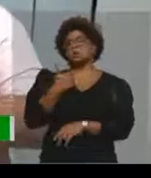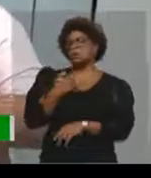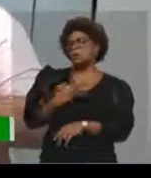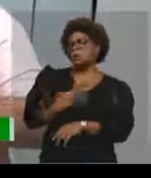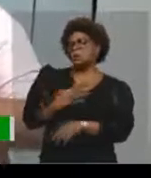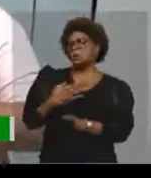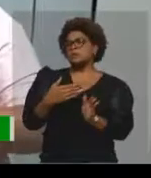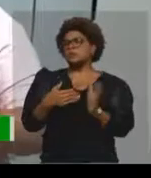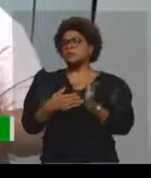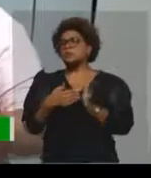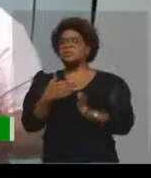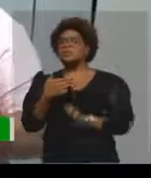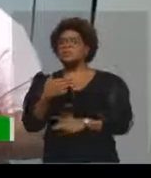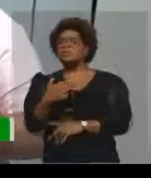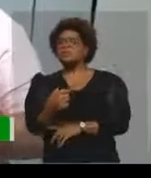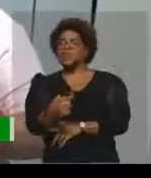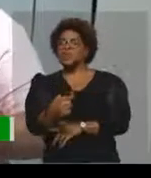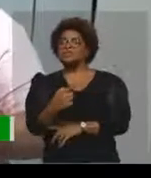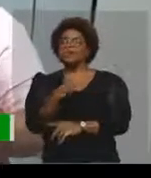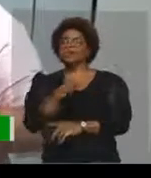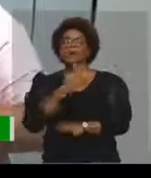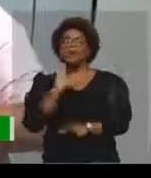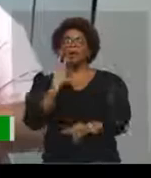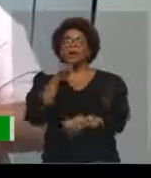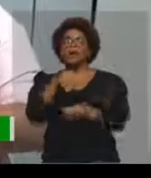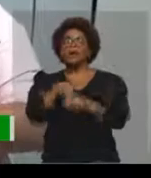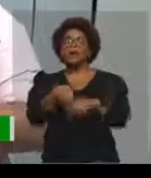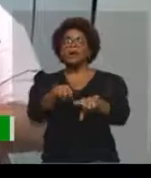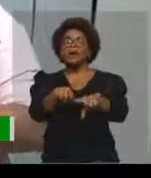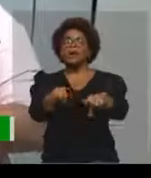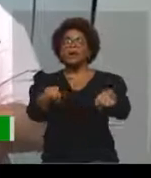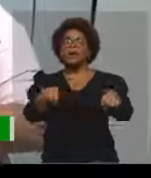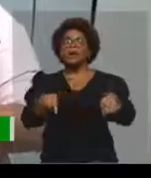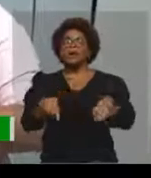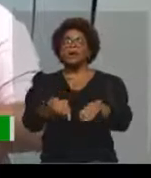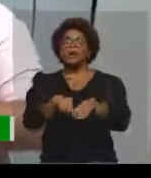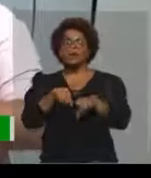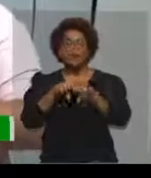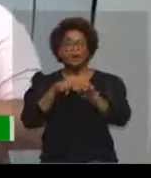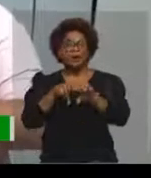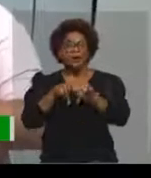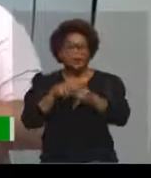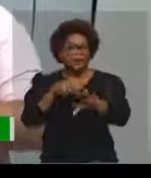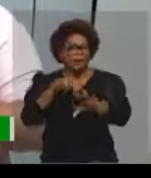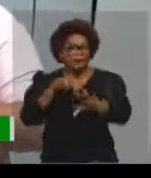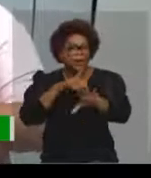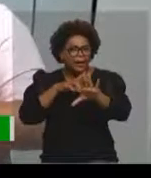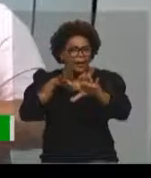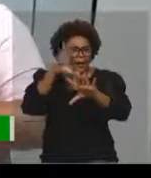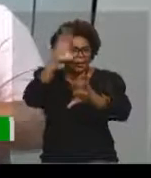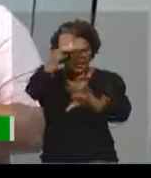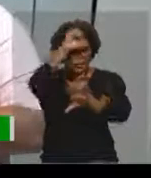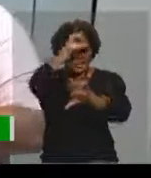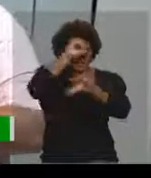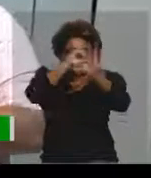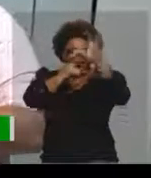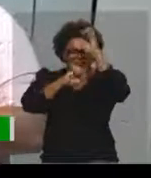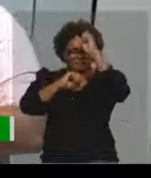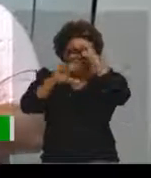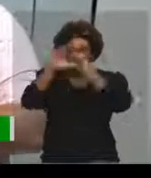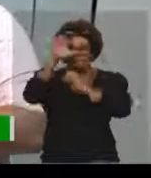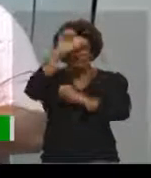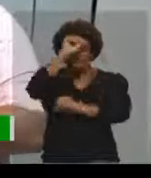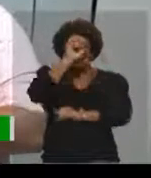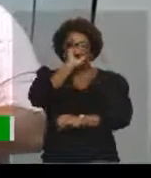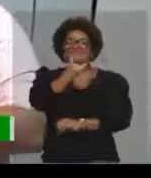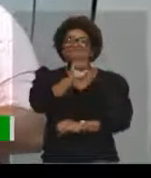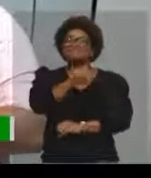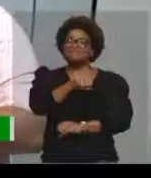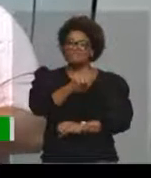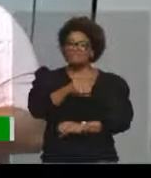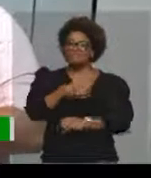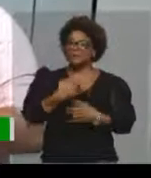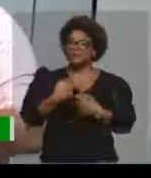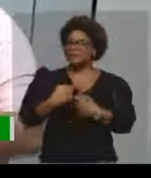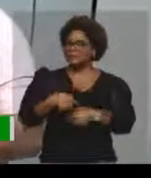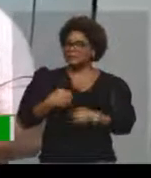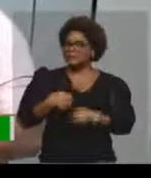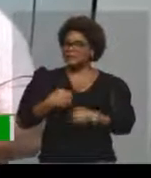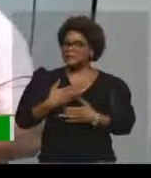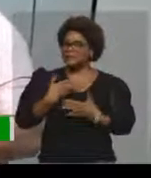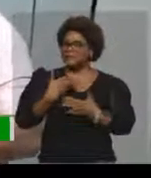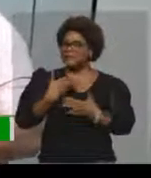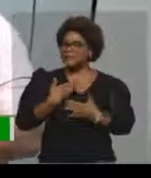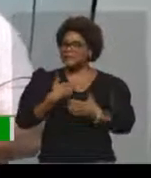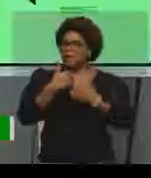público que está em sala de aula. É um público, então, que precisa de melhorar os seus hábitos de